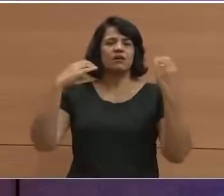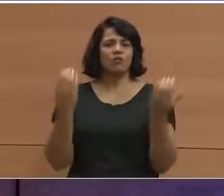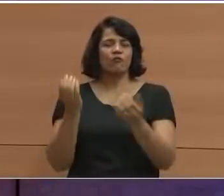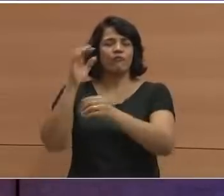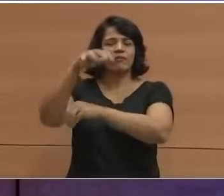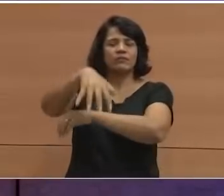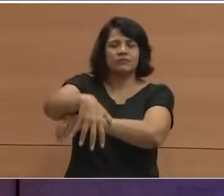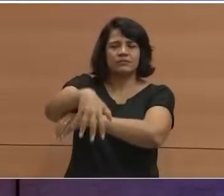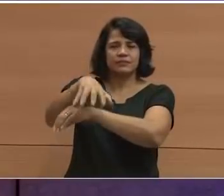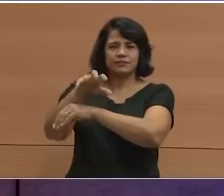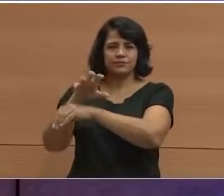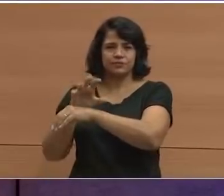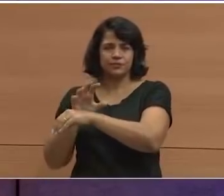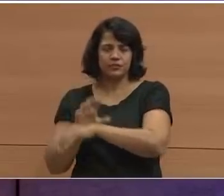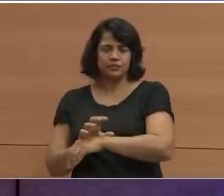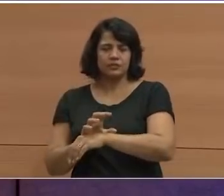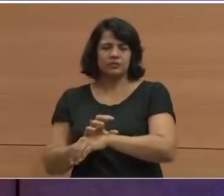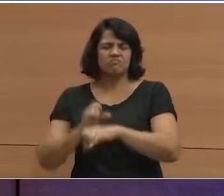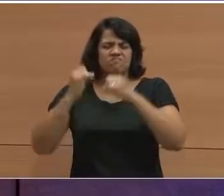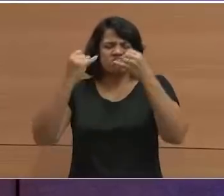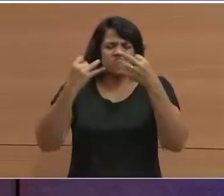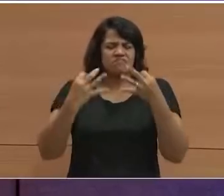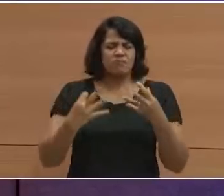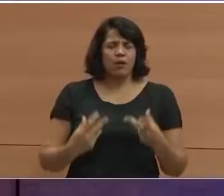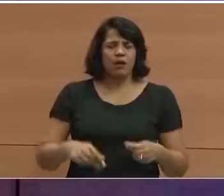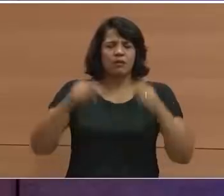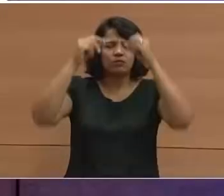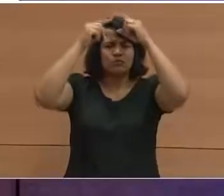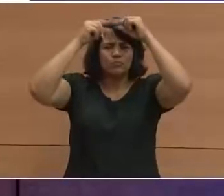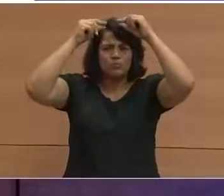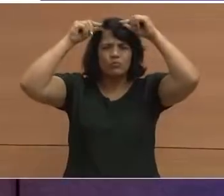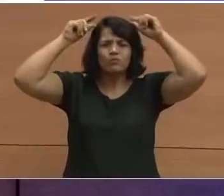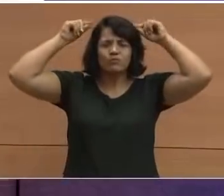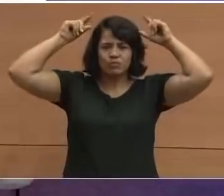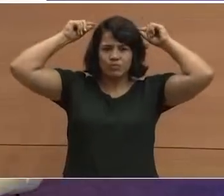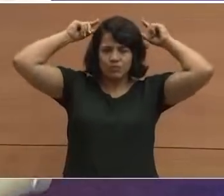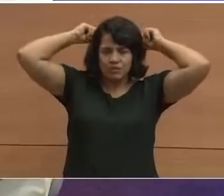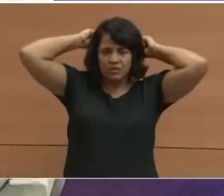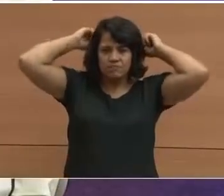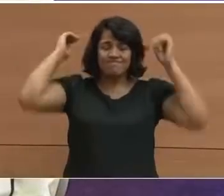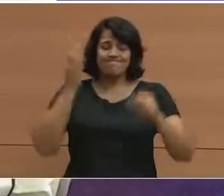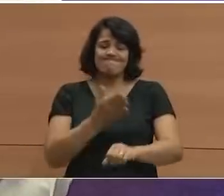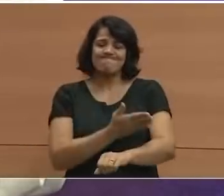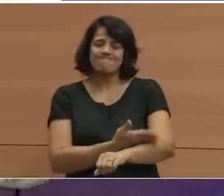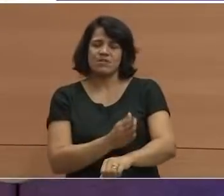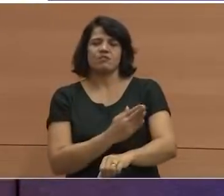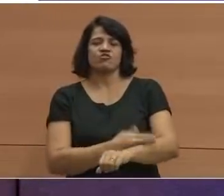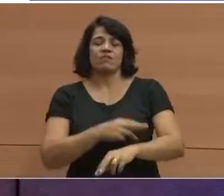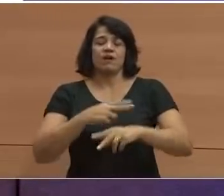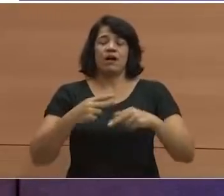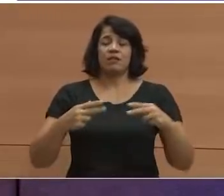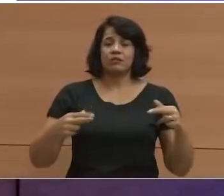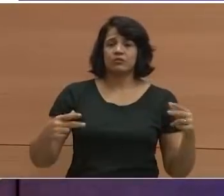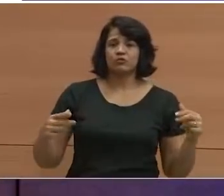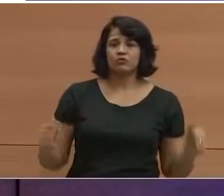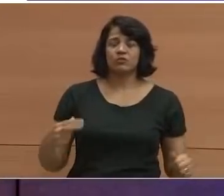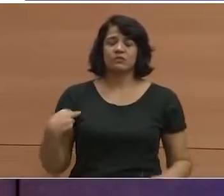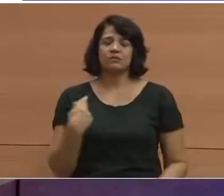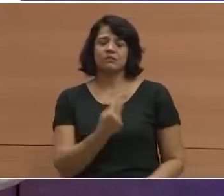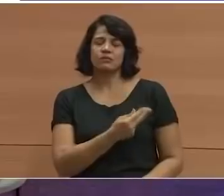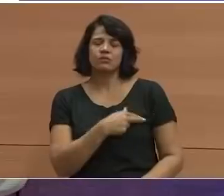todas as coisas que nós hoje, muitas coisas que nós hoje praticamos no mundo